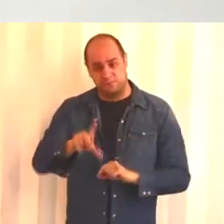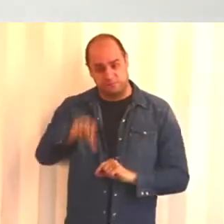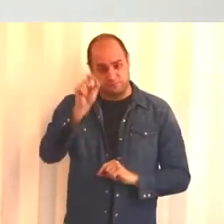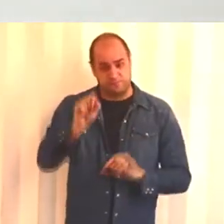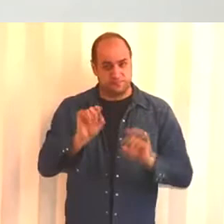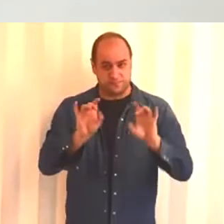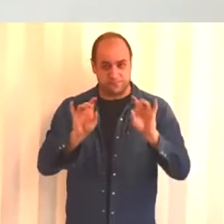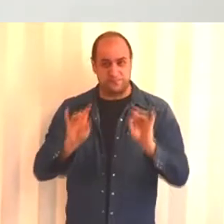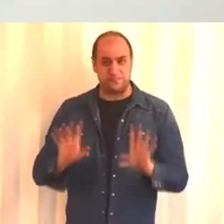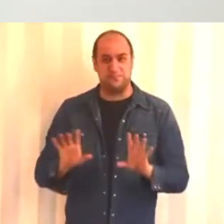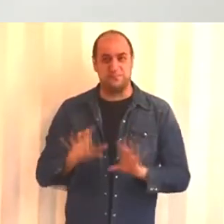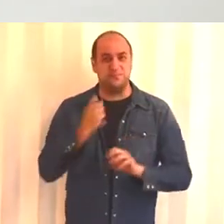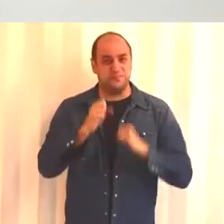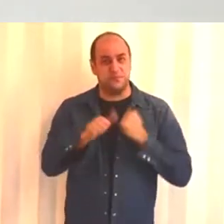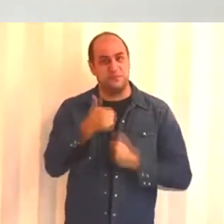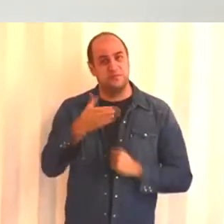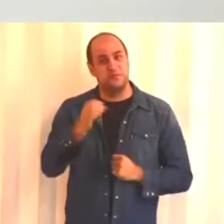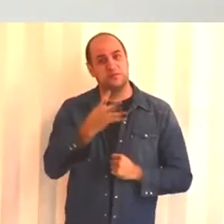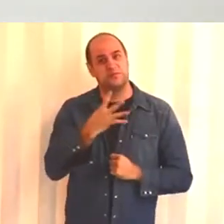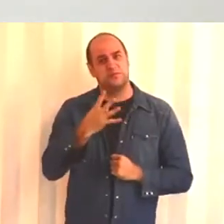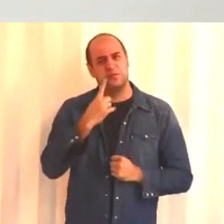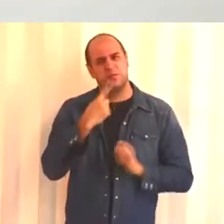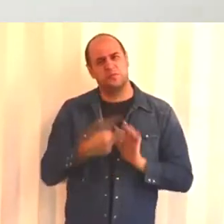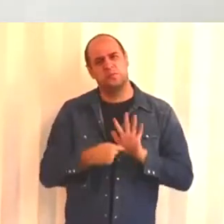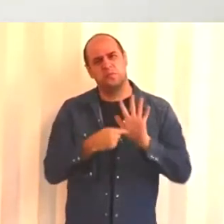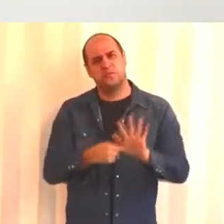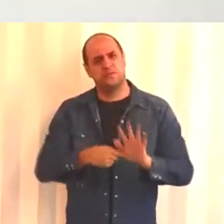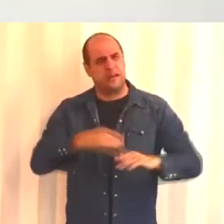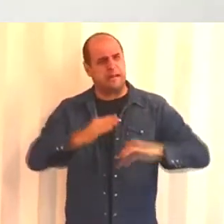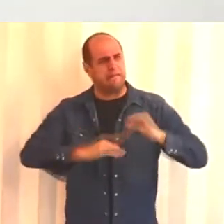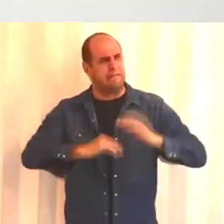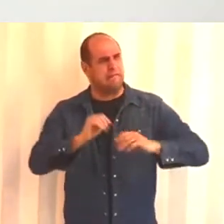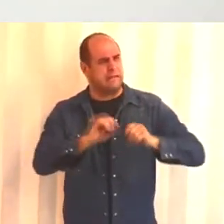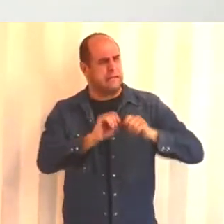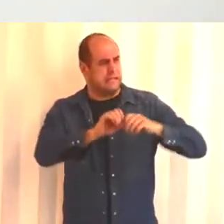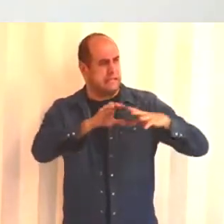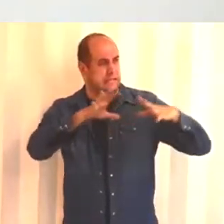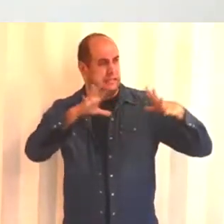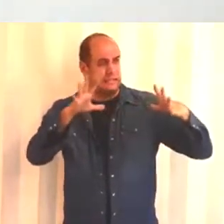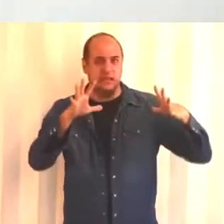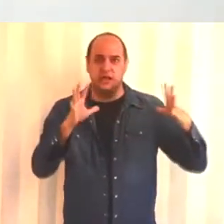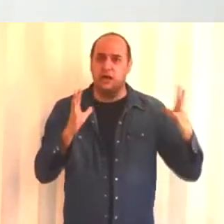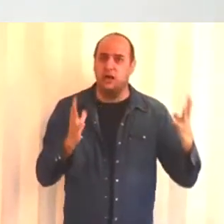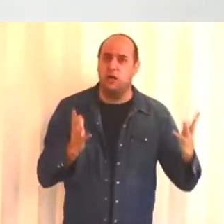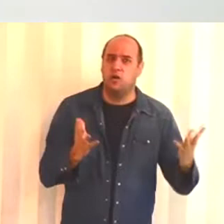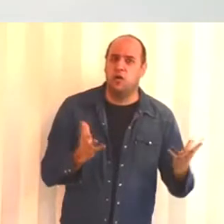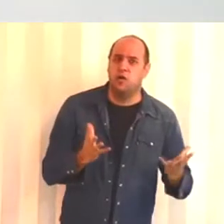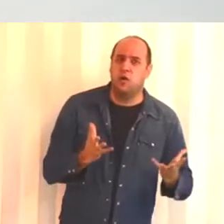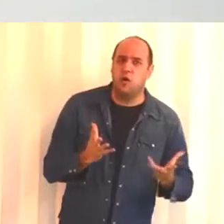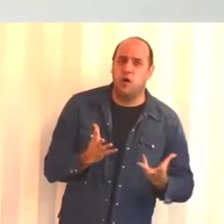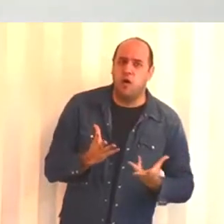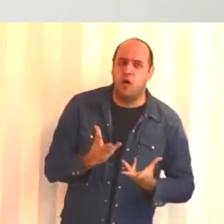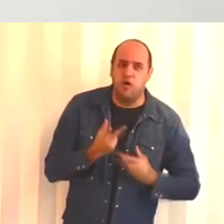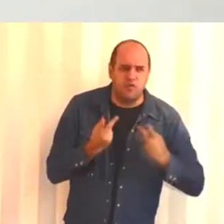Salmo 104 porque ele mostra a beleza da criação do Senhor. Há um dos versos que diz: que